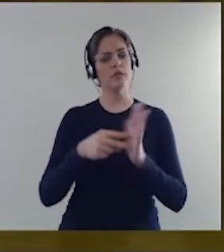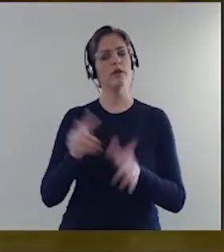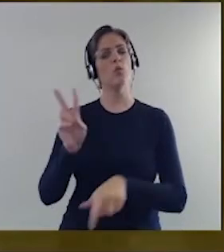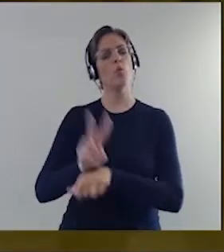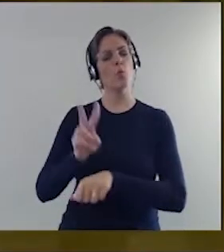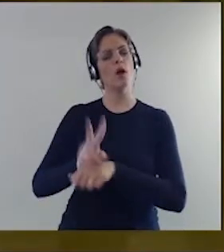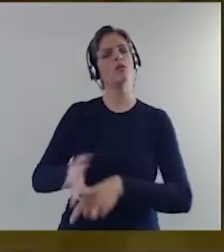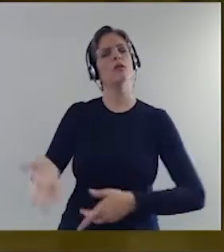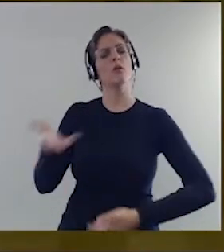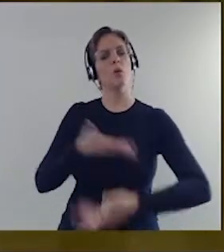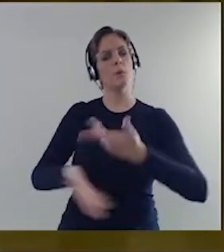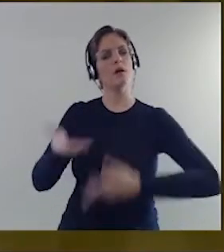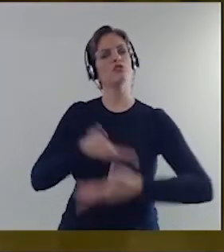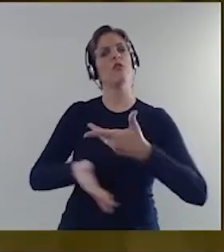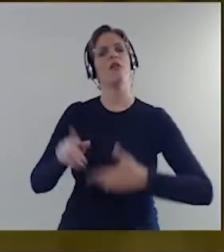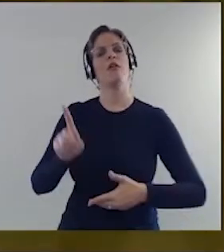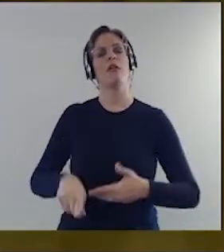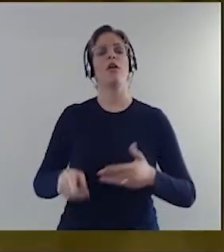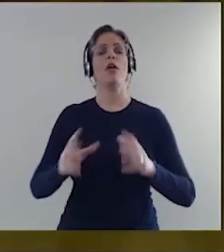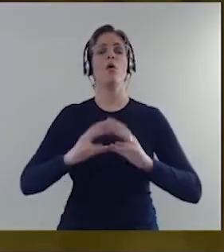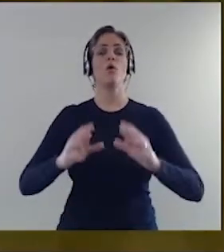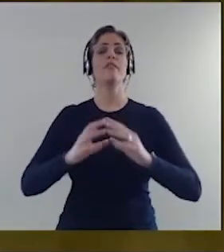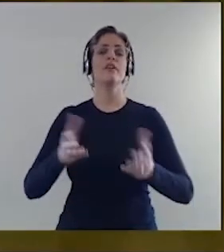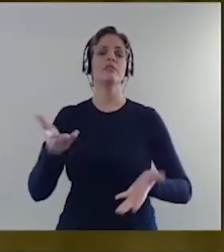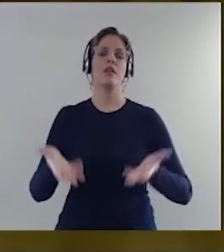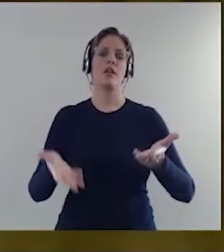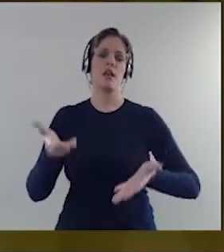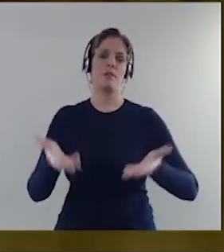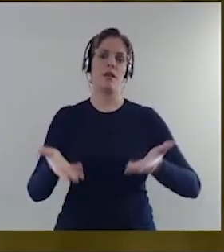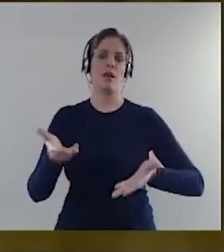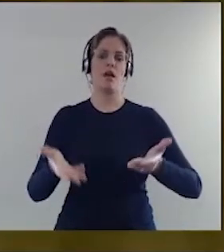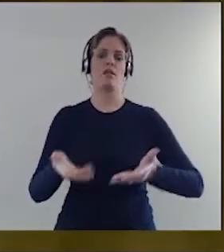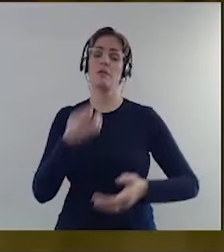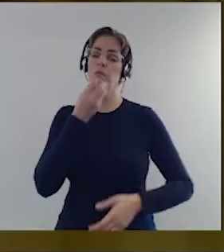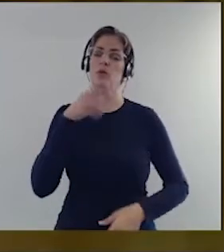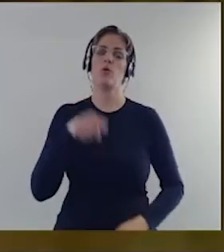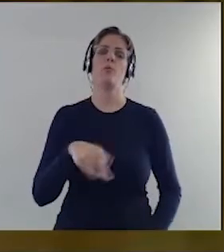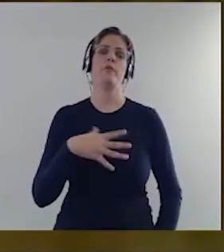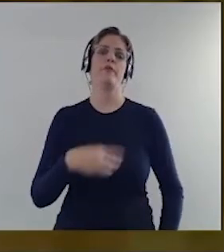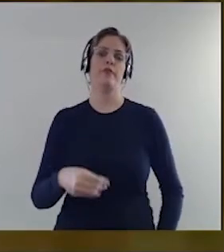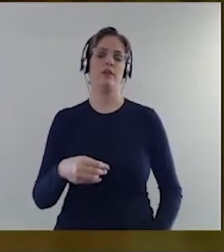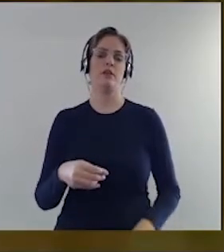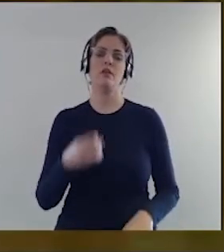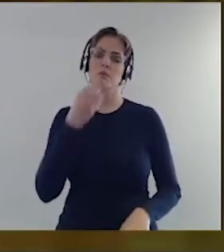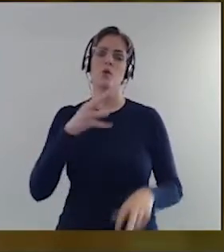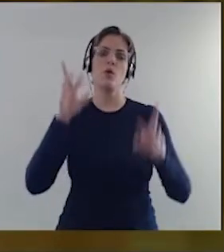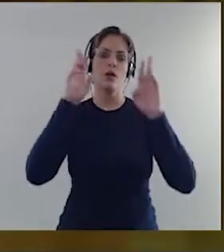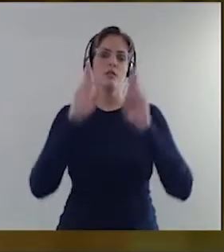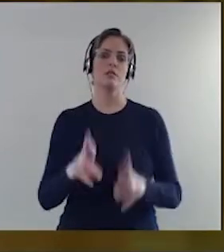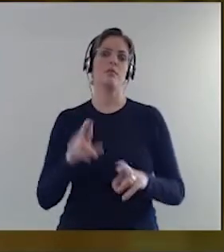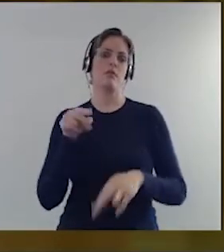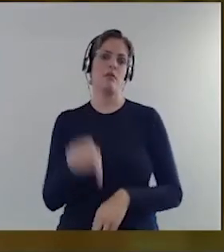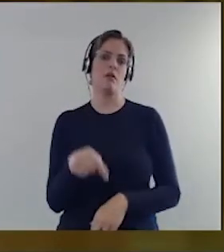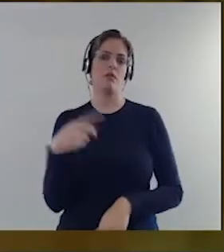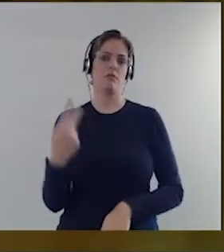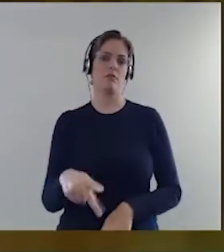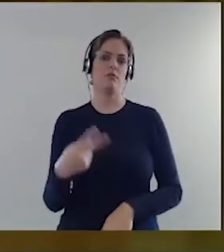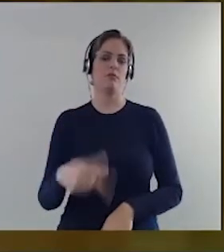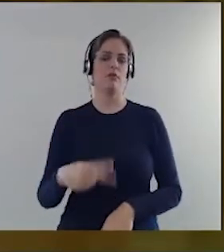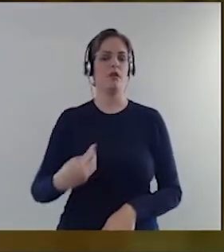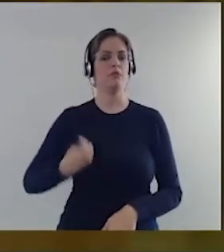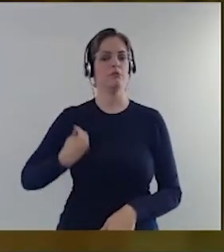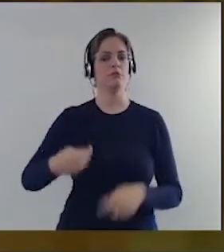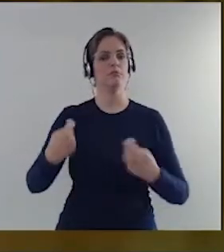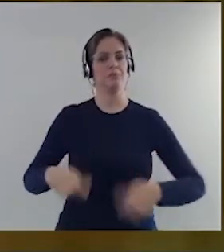compartilhada. Convívio equilibrado, em benefício dos filhos e respeitada a rotina deles.